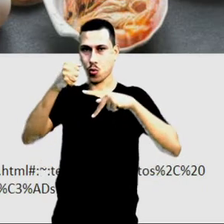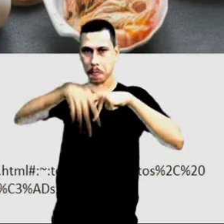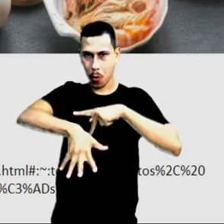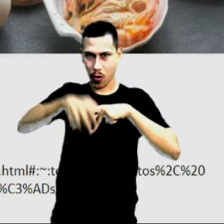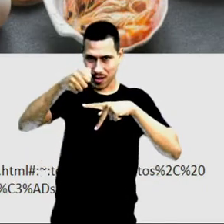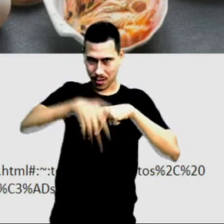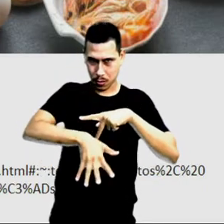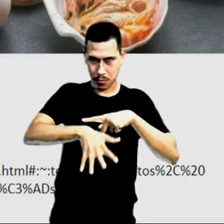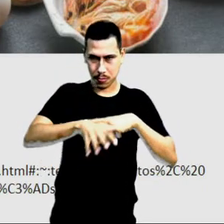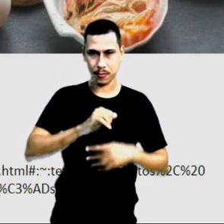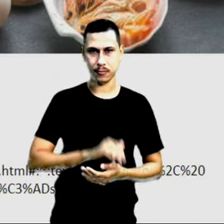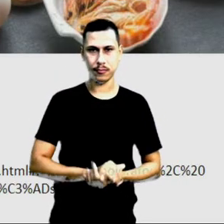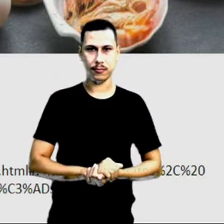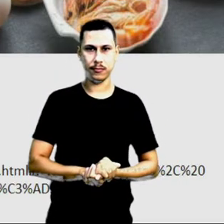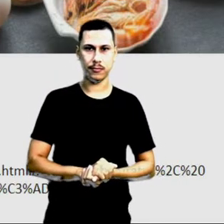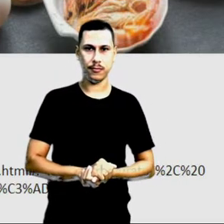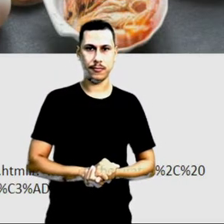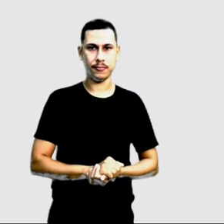encontrar proteínas.